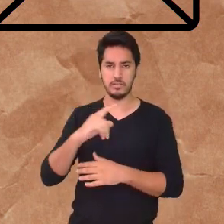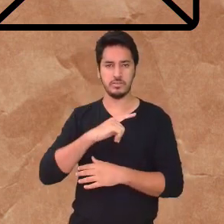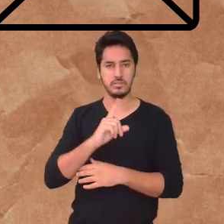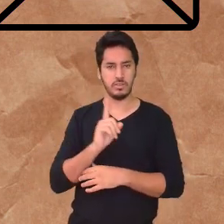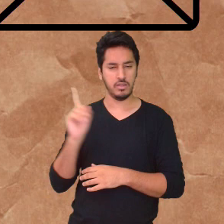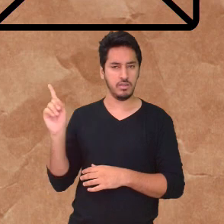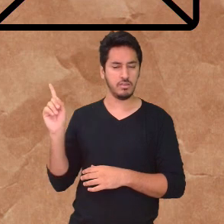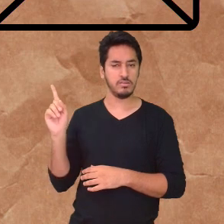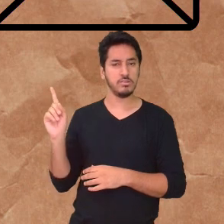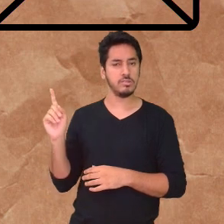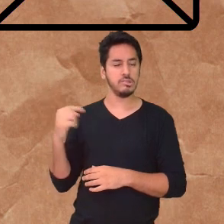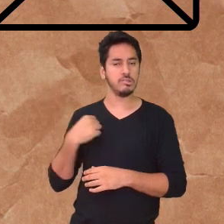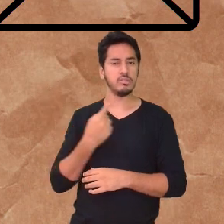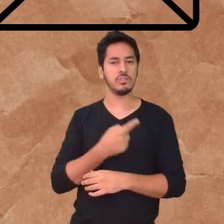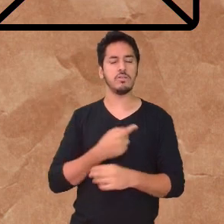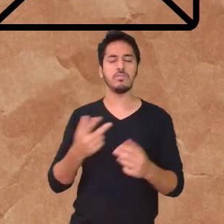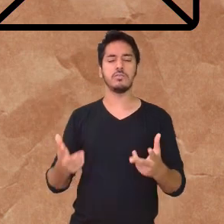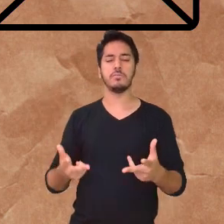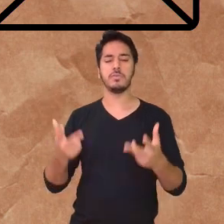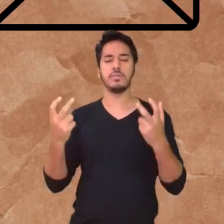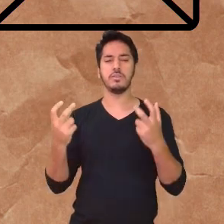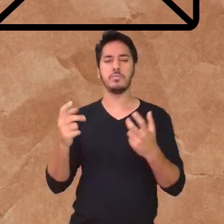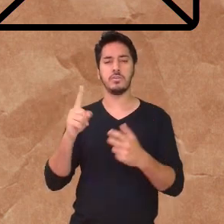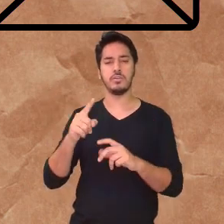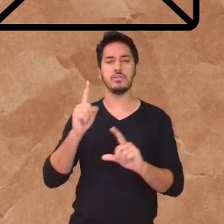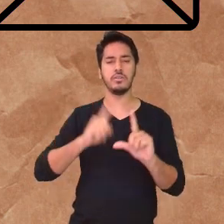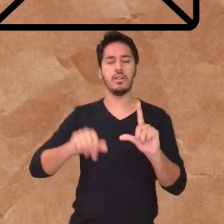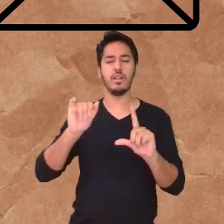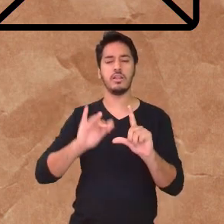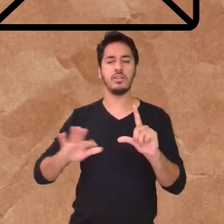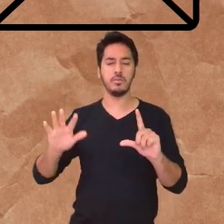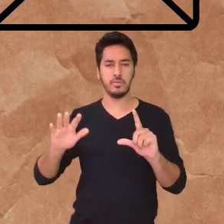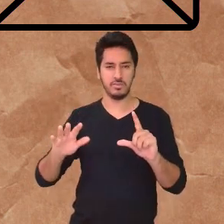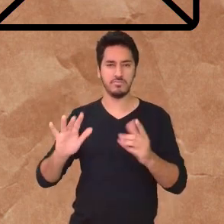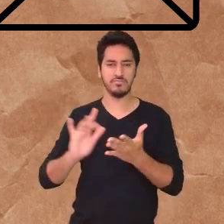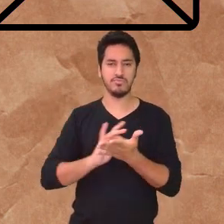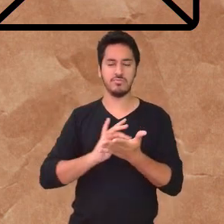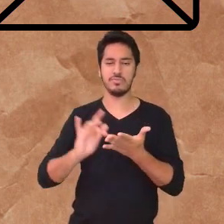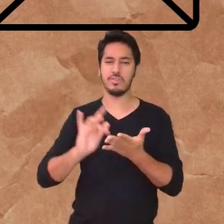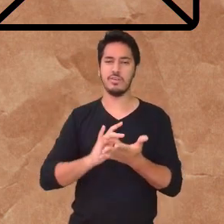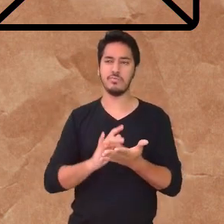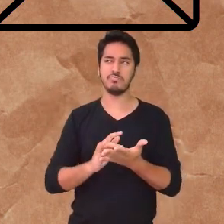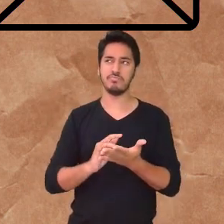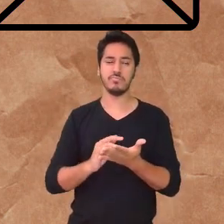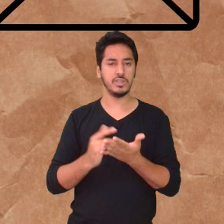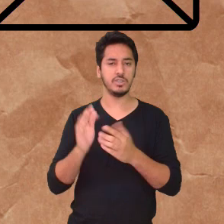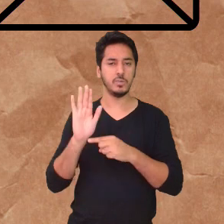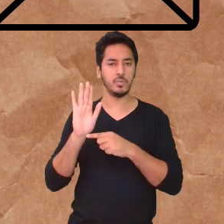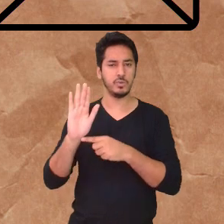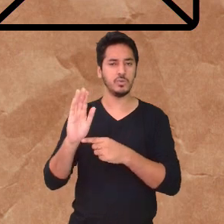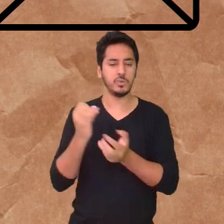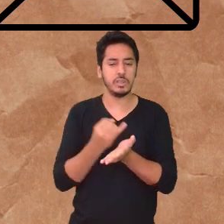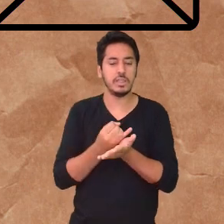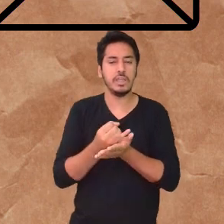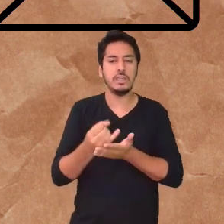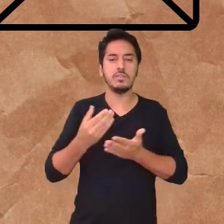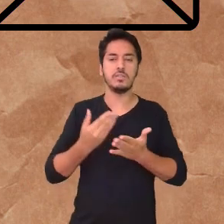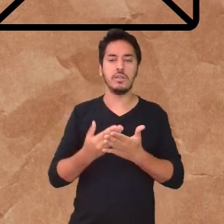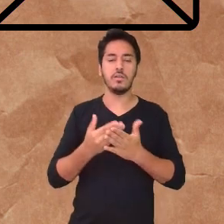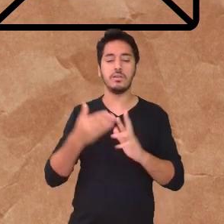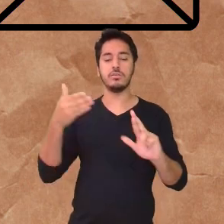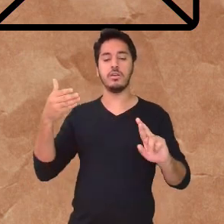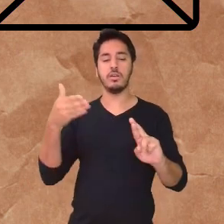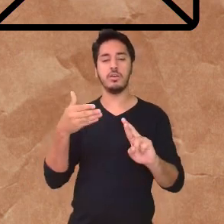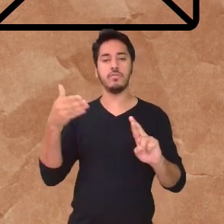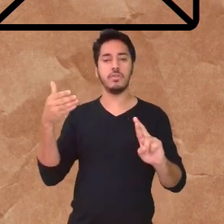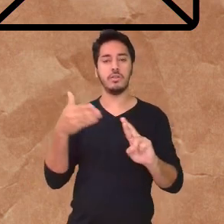gente nota que esse letramento digital, Carla, a gente trouxe desde o início da aula, né, essa referência